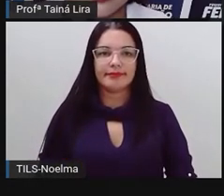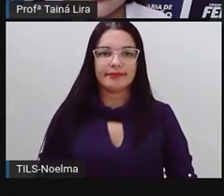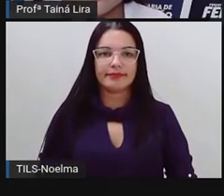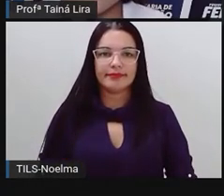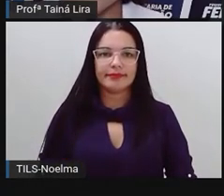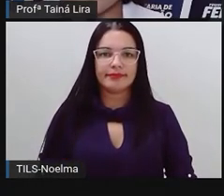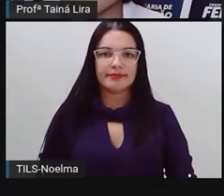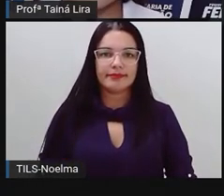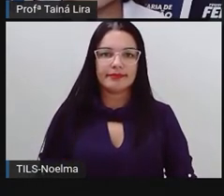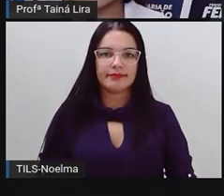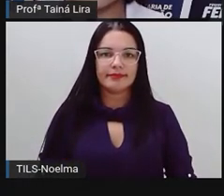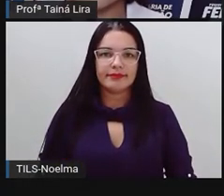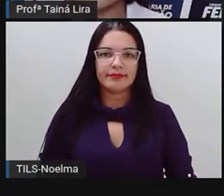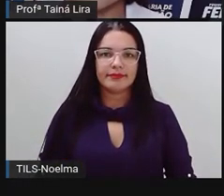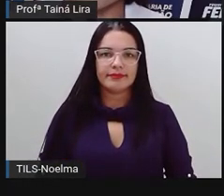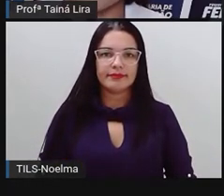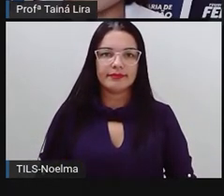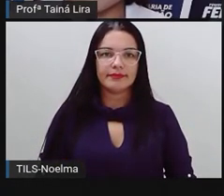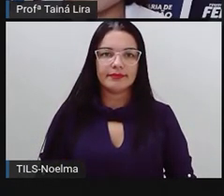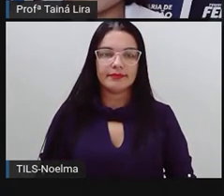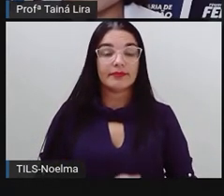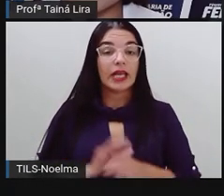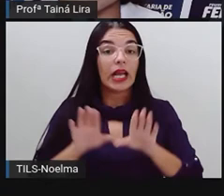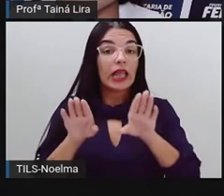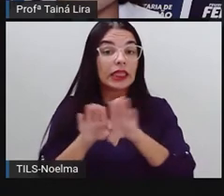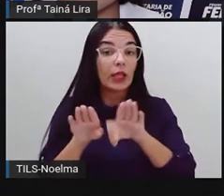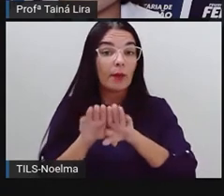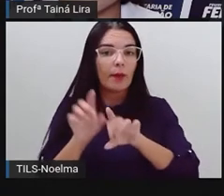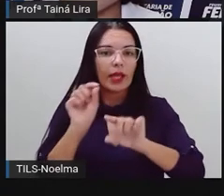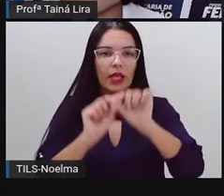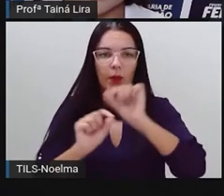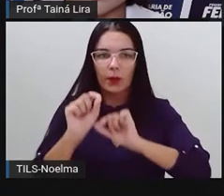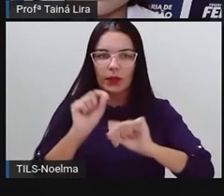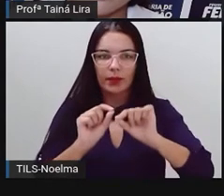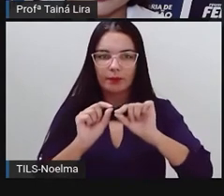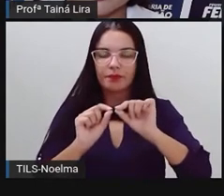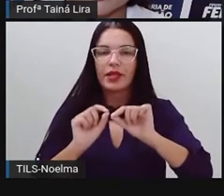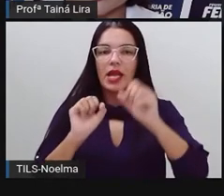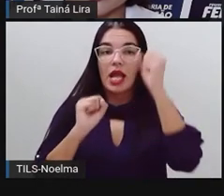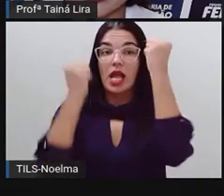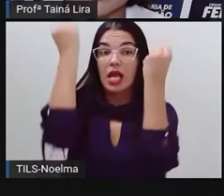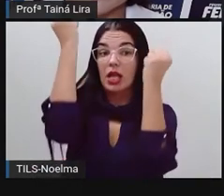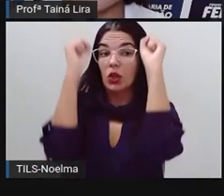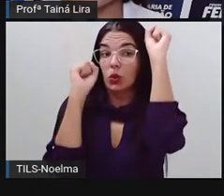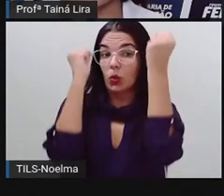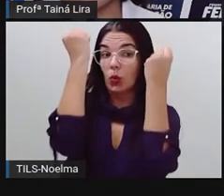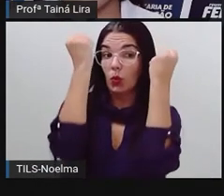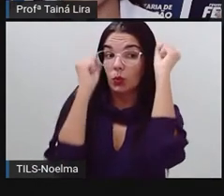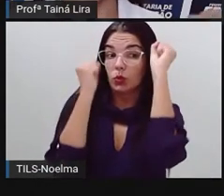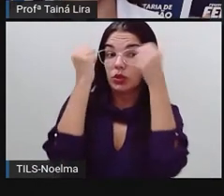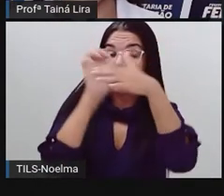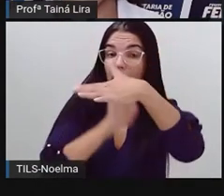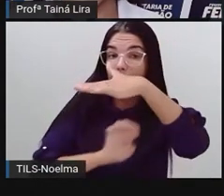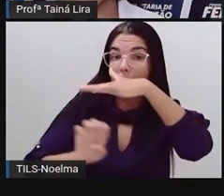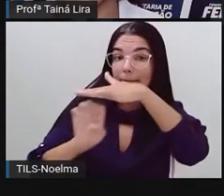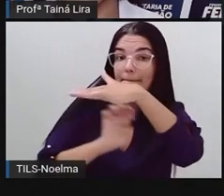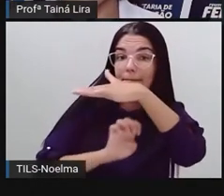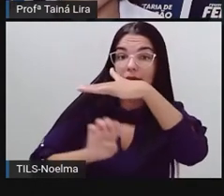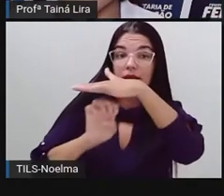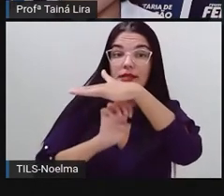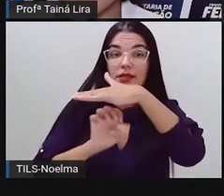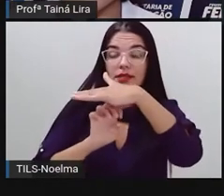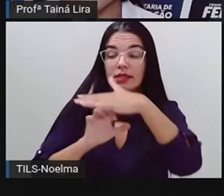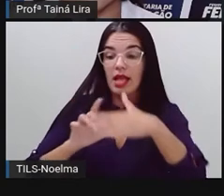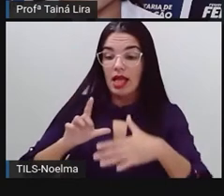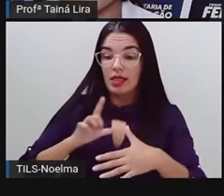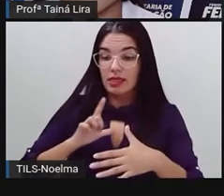e o as indústrias e fábricas das cidades recebem essas matérias-primas rurais que vivem da agricultura